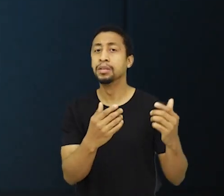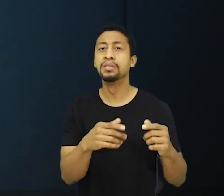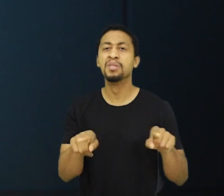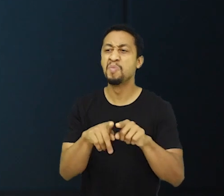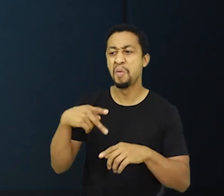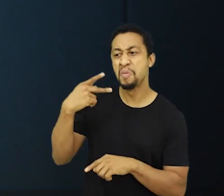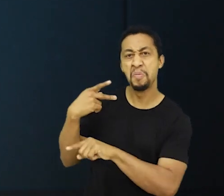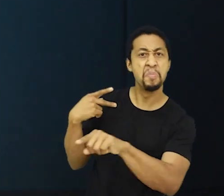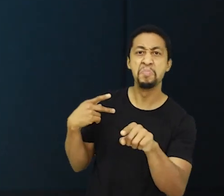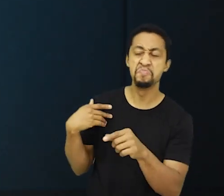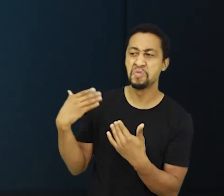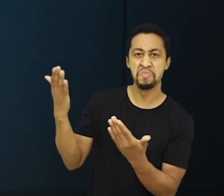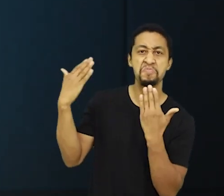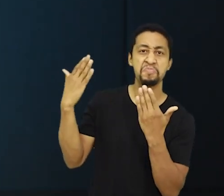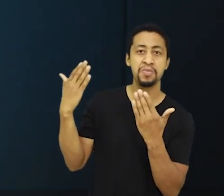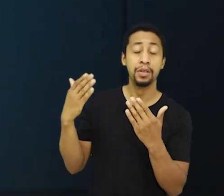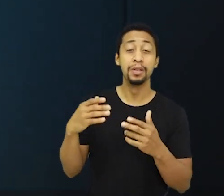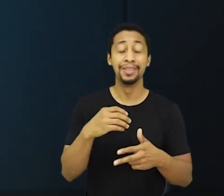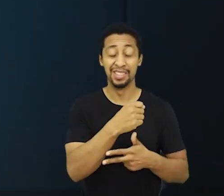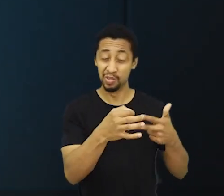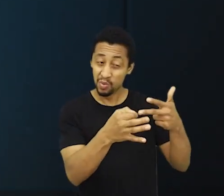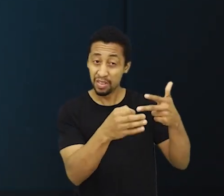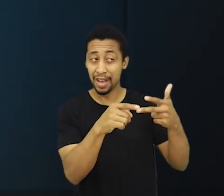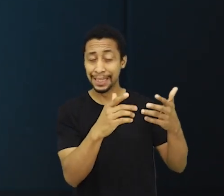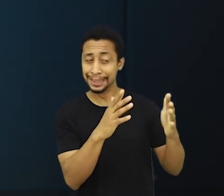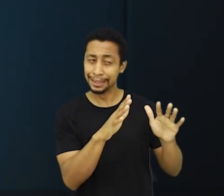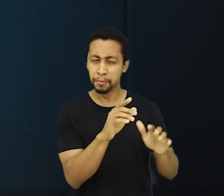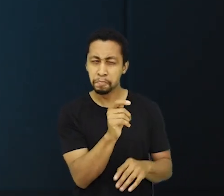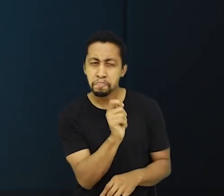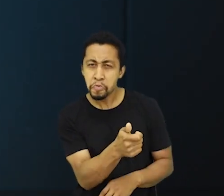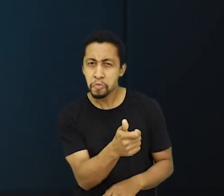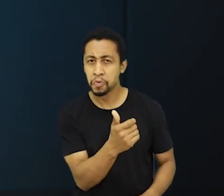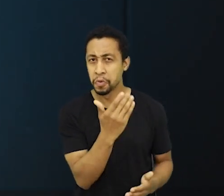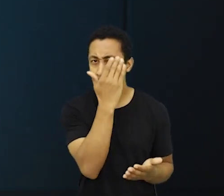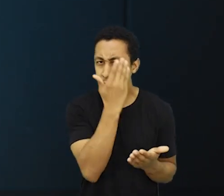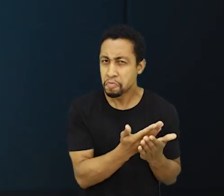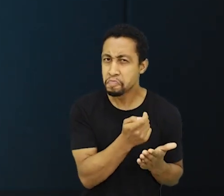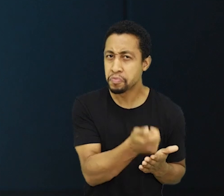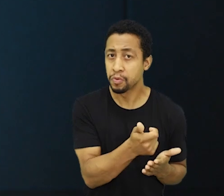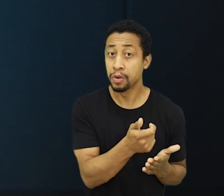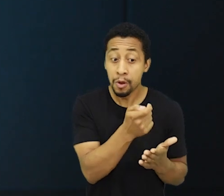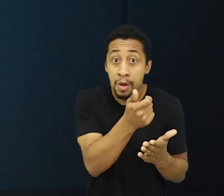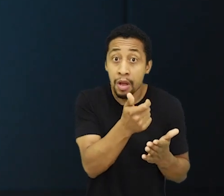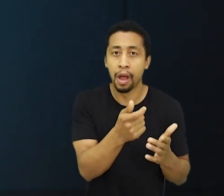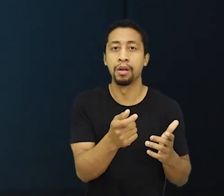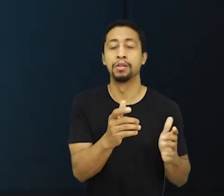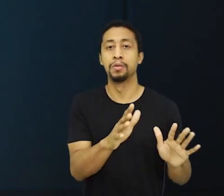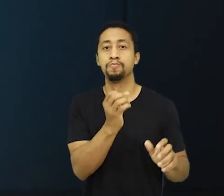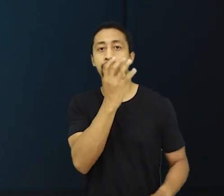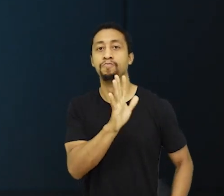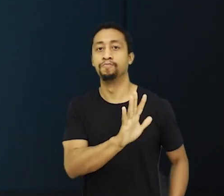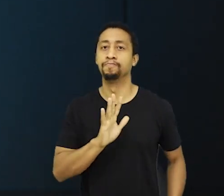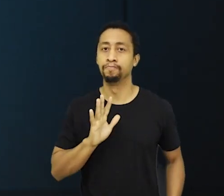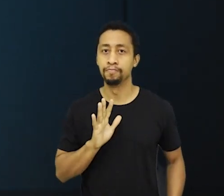um pouco do judiciário. Esse um pouco é muito. Então, eu acho que isso contribui.